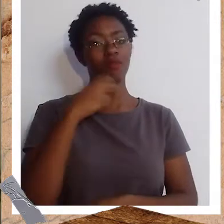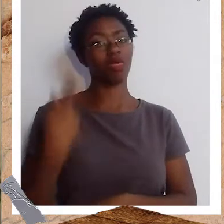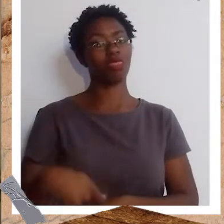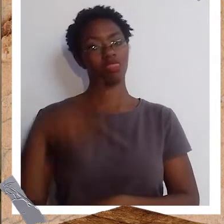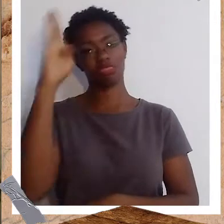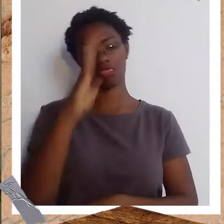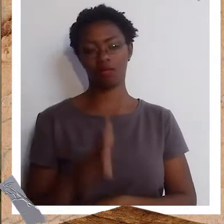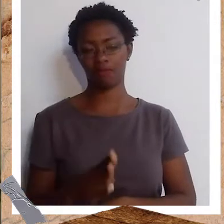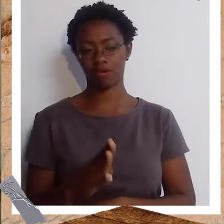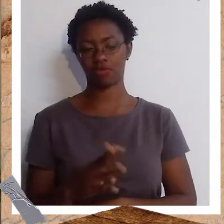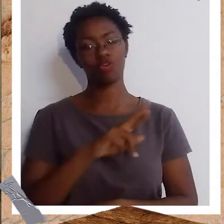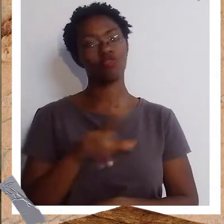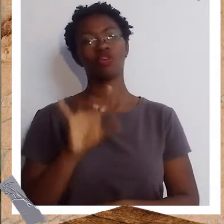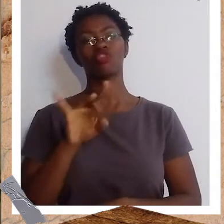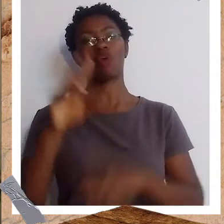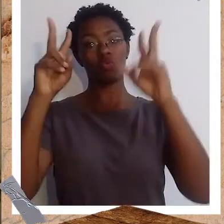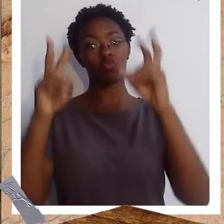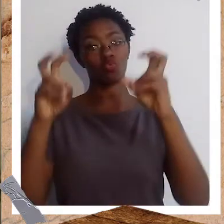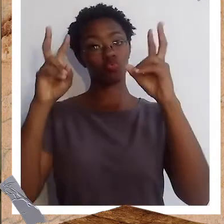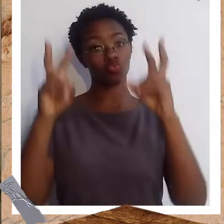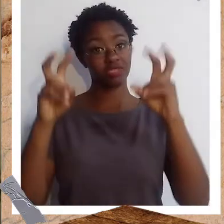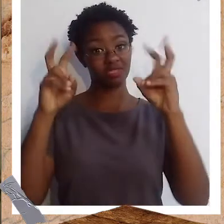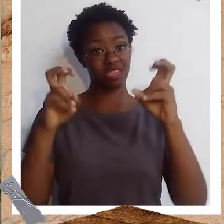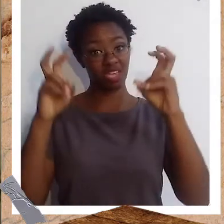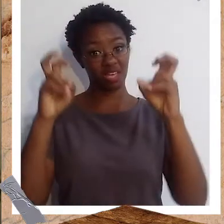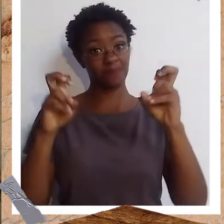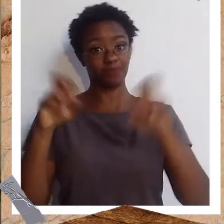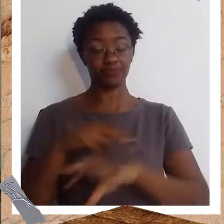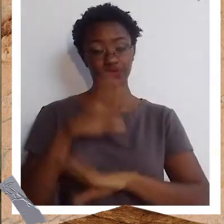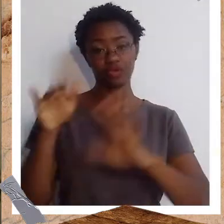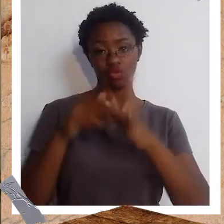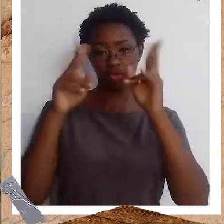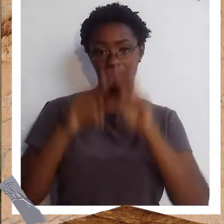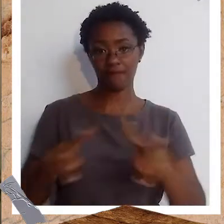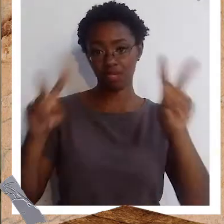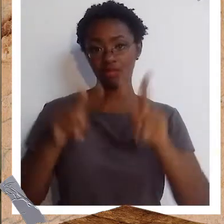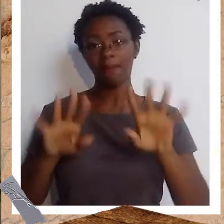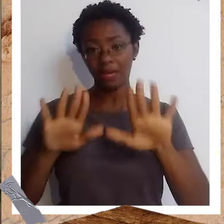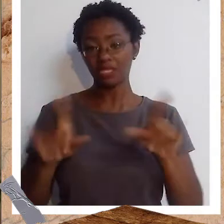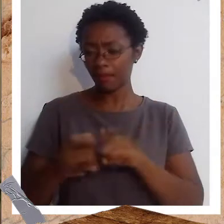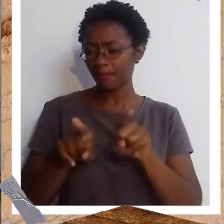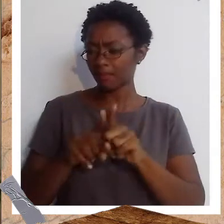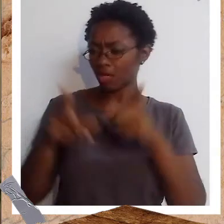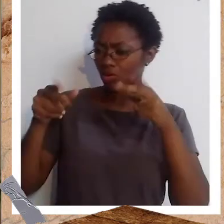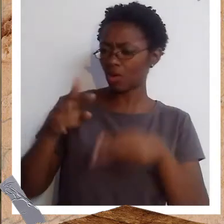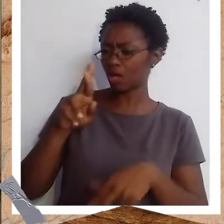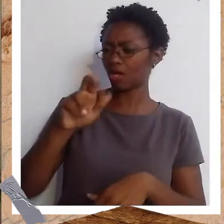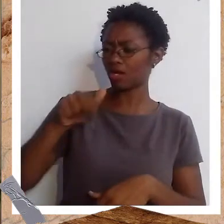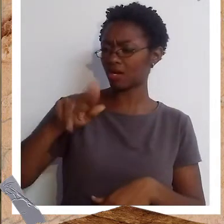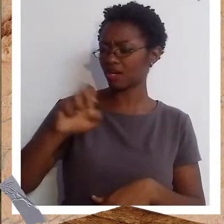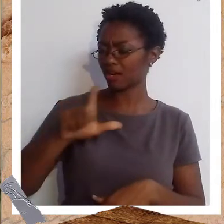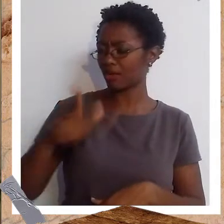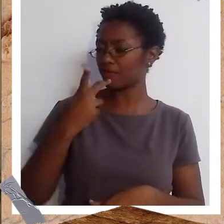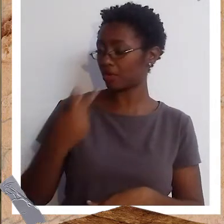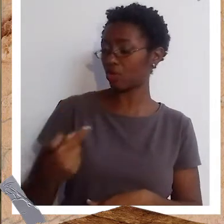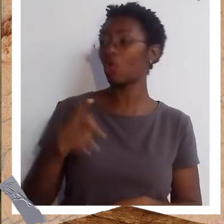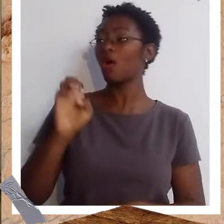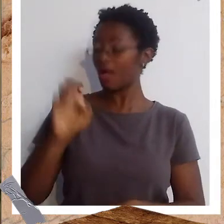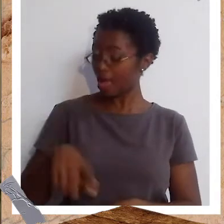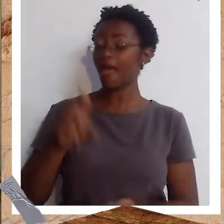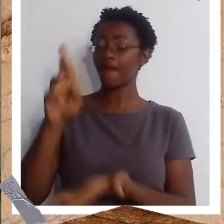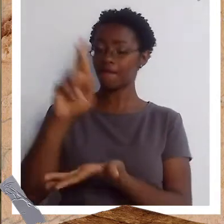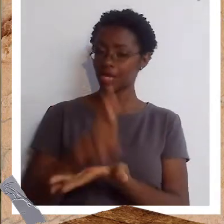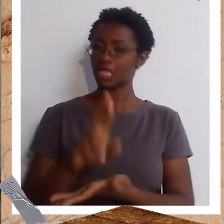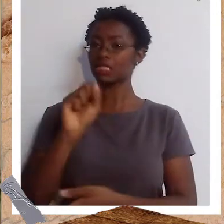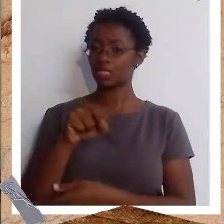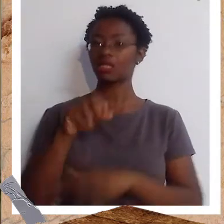só pela temática do que aborda, sobretudo por isso que a Raquel trouxe agora, né, da referência a si, mas me